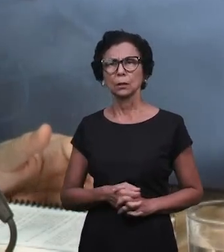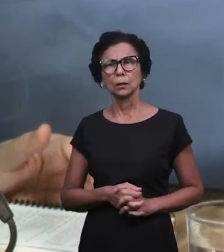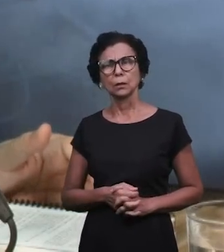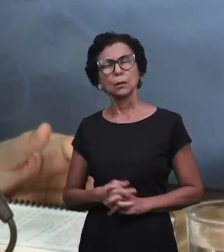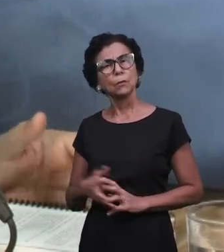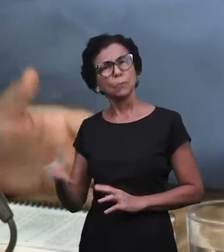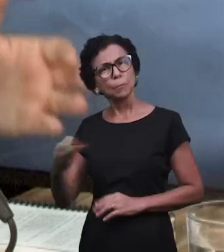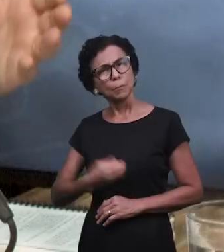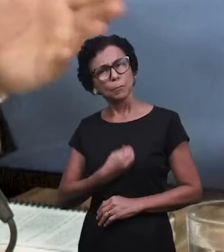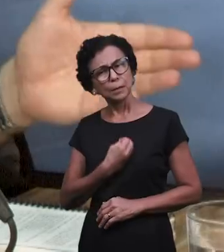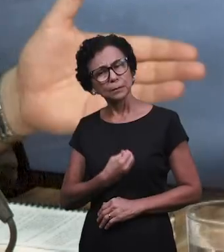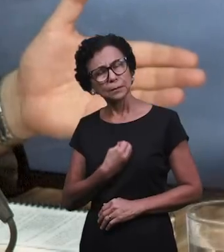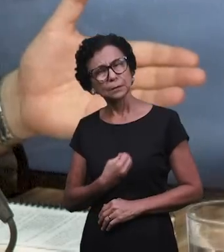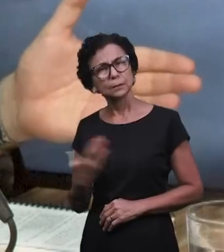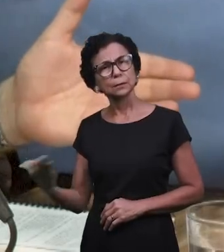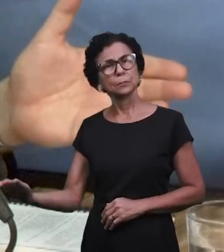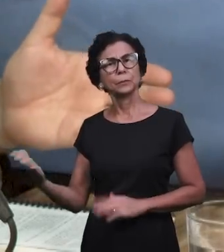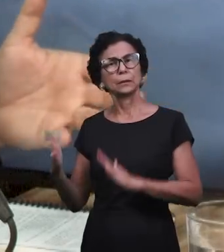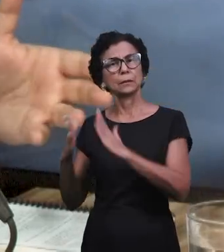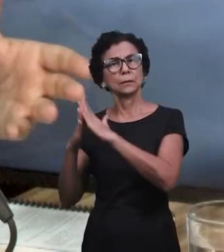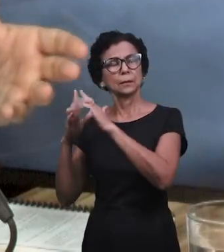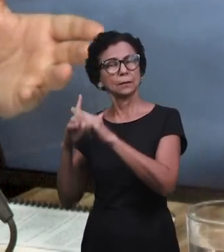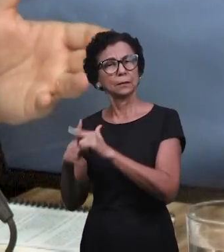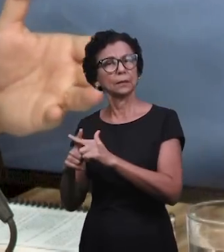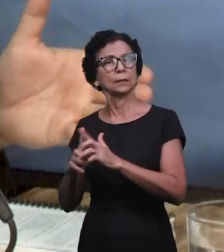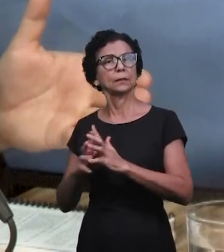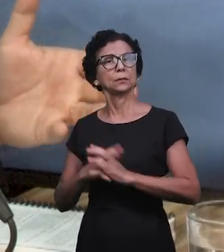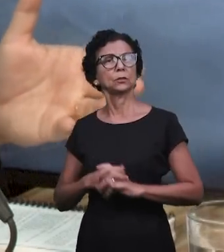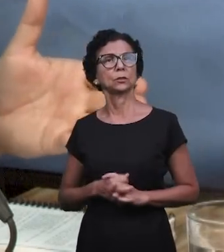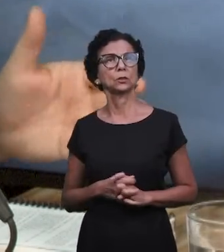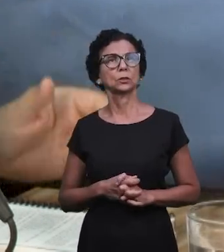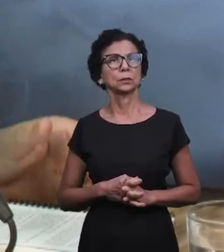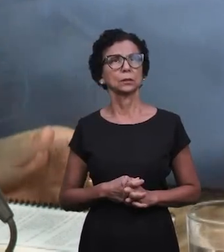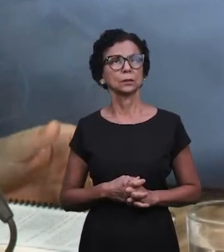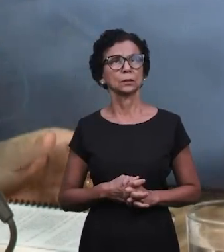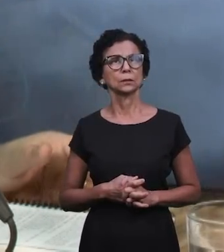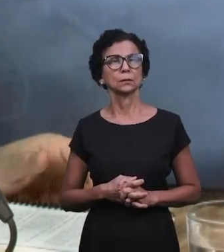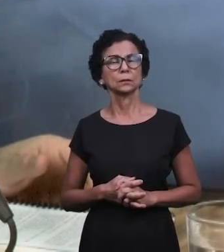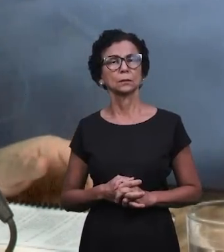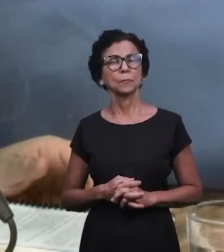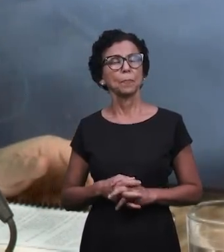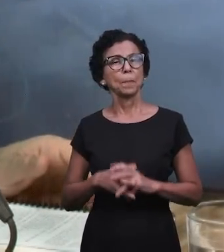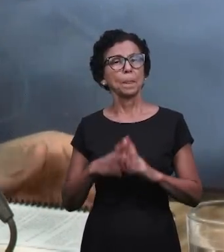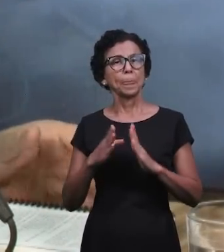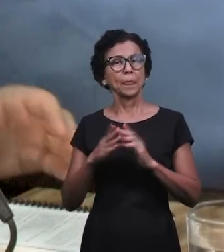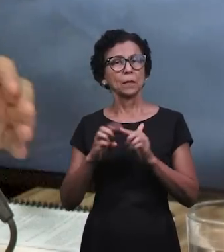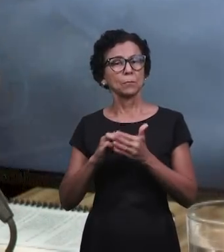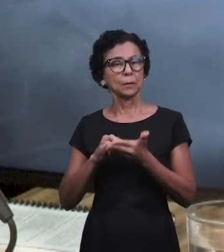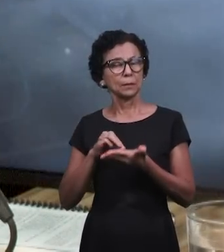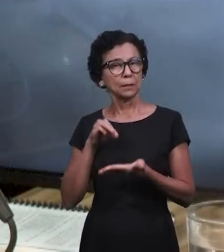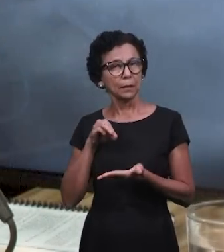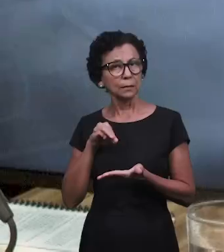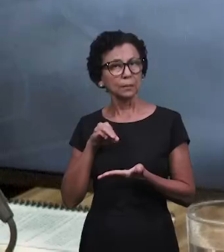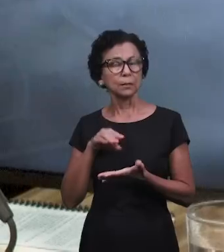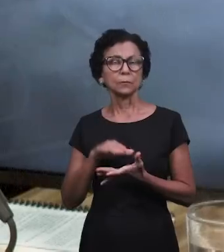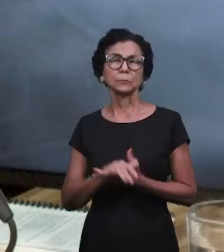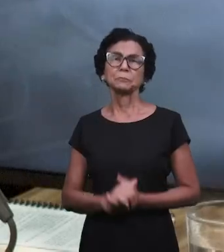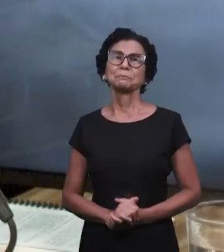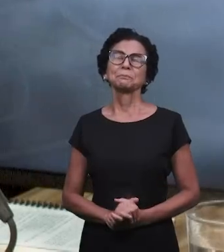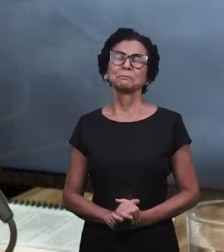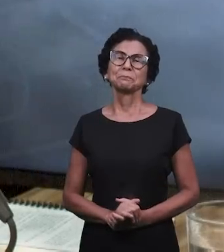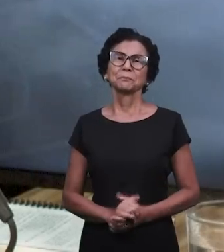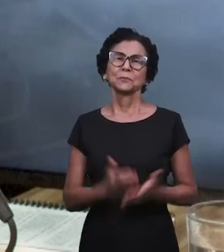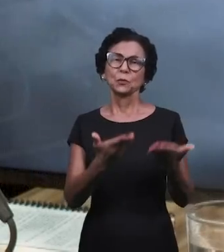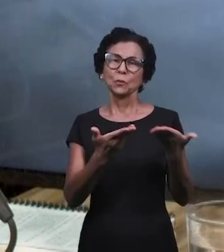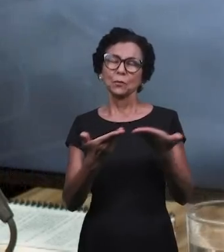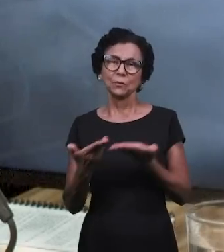igreja, conheça, até fazer um convite aqui, uma das nossas igrejas, a Igreja Cristã Maranata, para que você possa se fortalecer